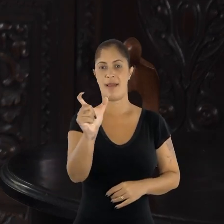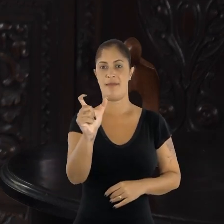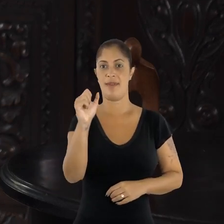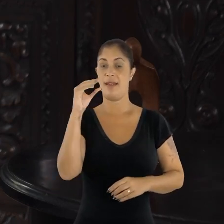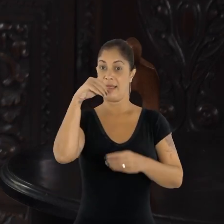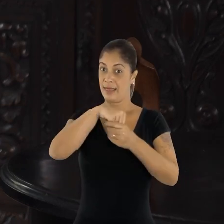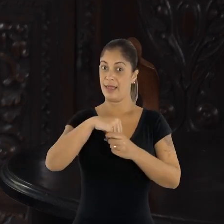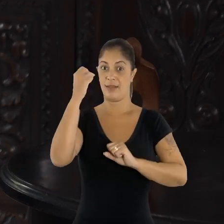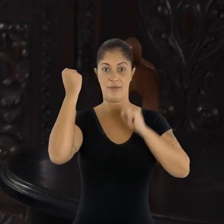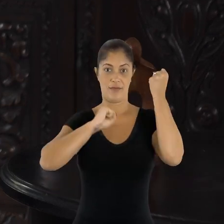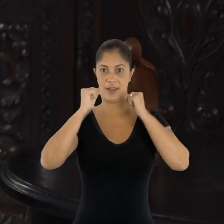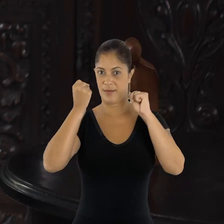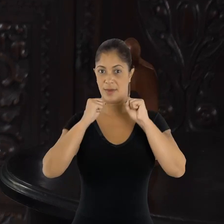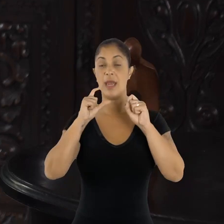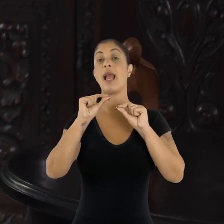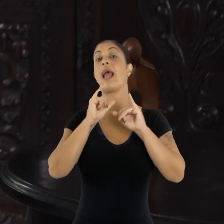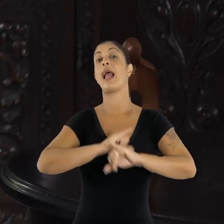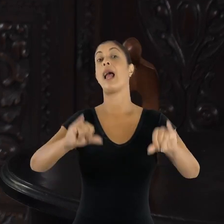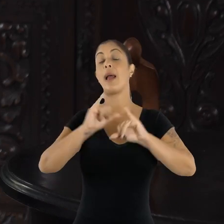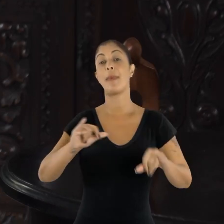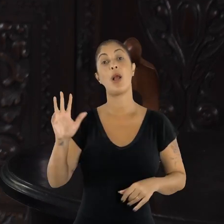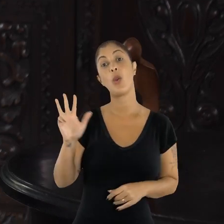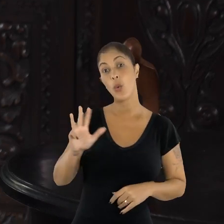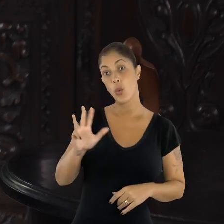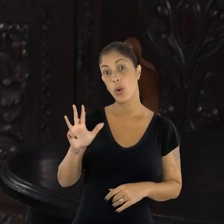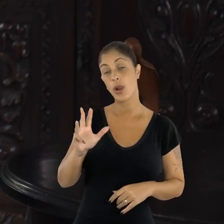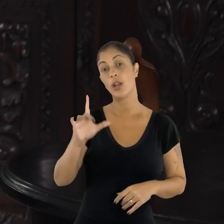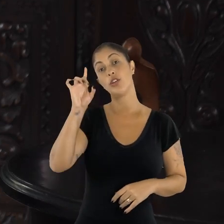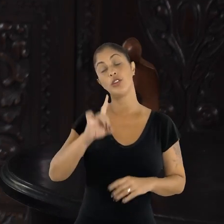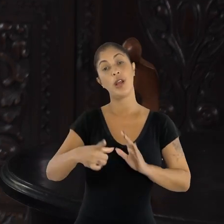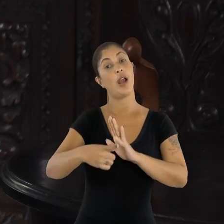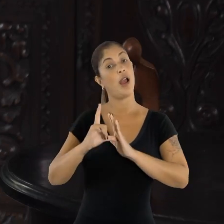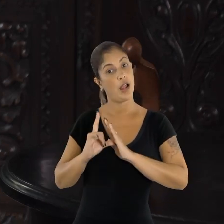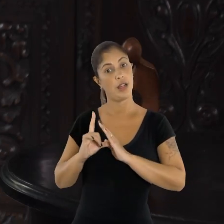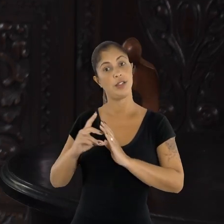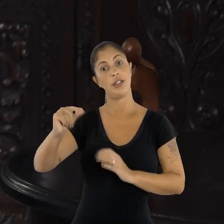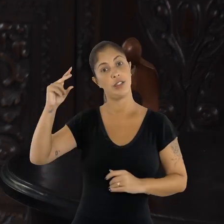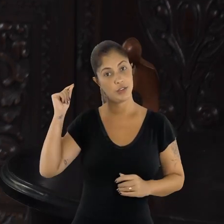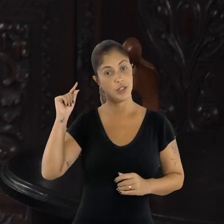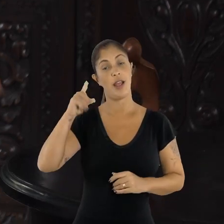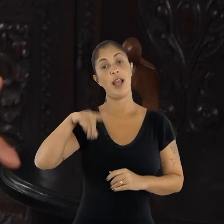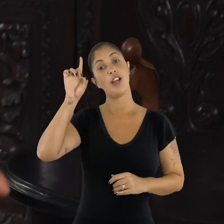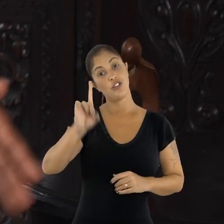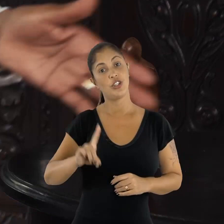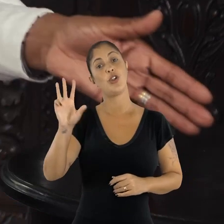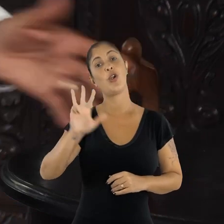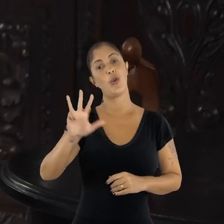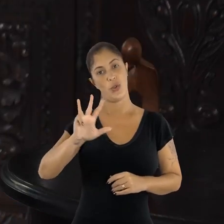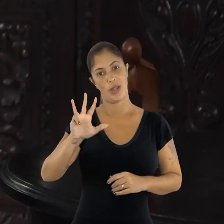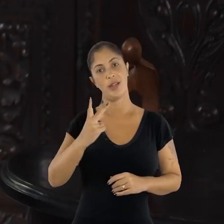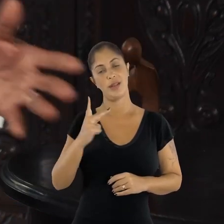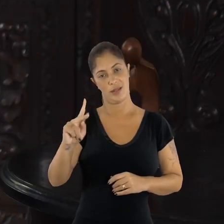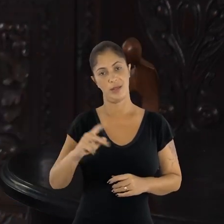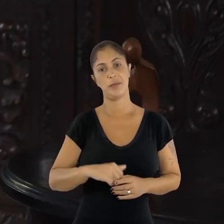palavra nas portas de fábrica. Então, quem fazia a campanha para nós era Lula e a diretoria antiga, a diretoria que eles chamavam de antiga, que era a diretoria